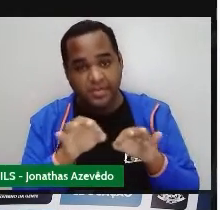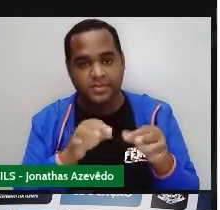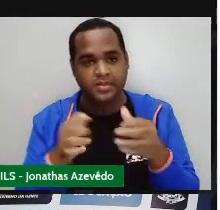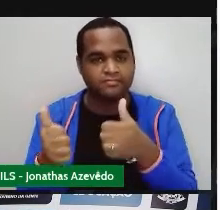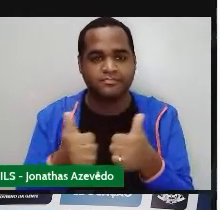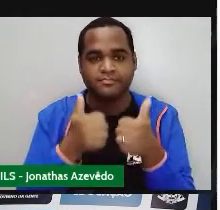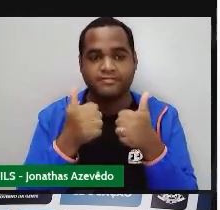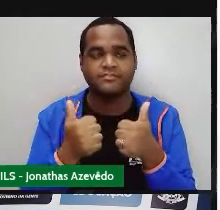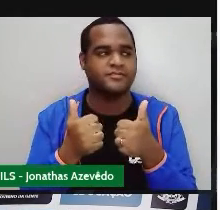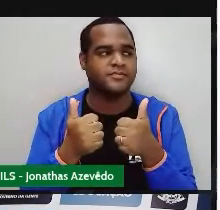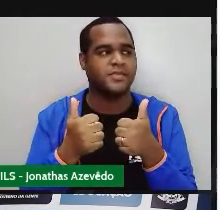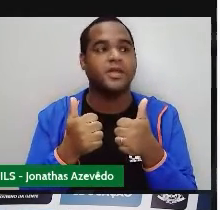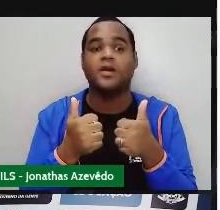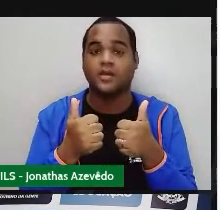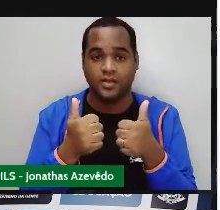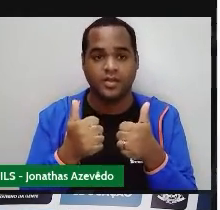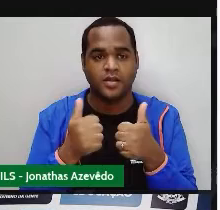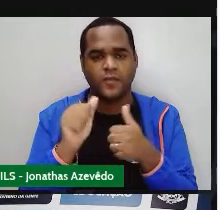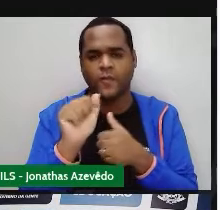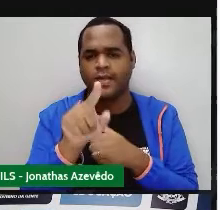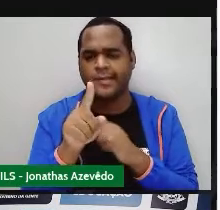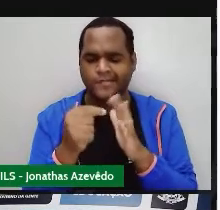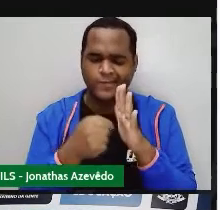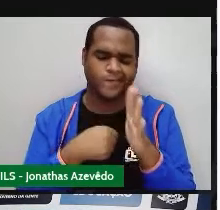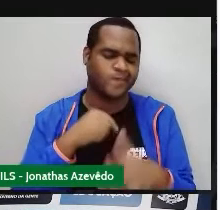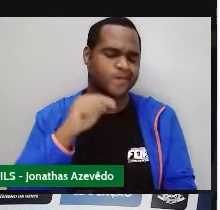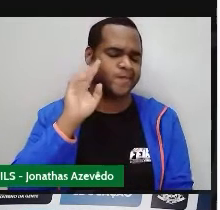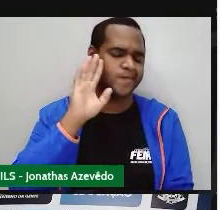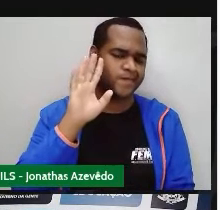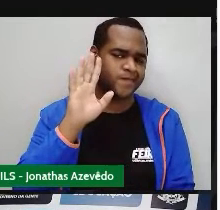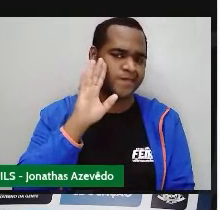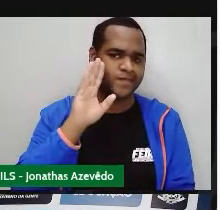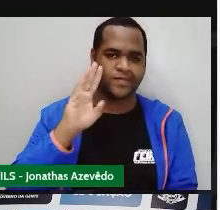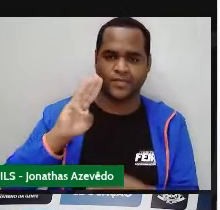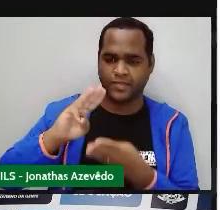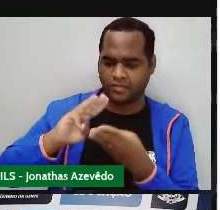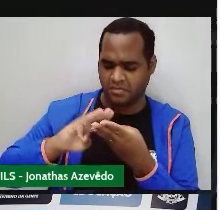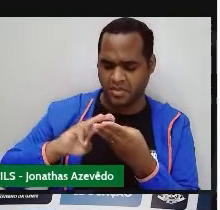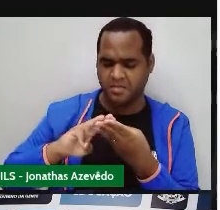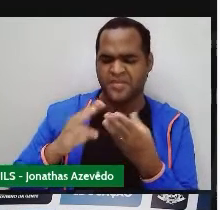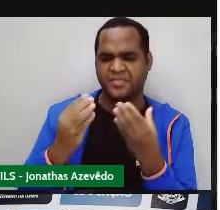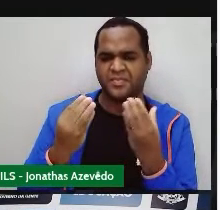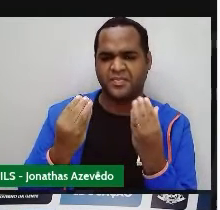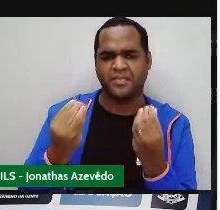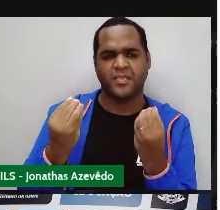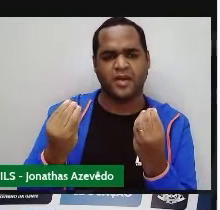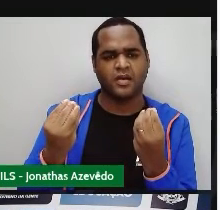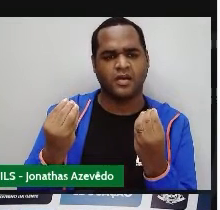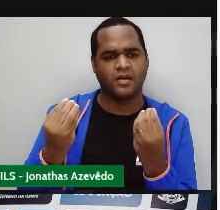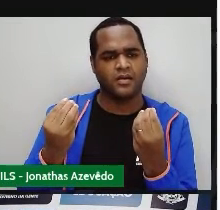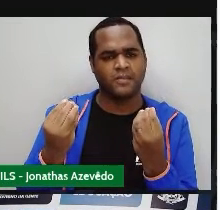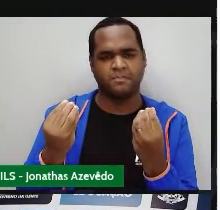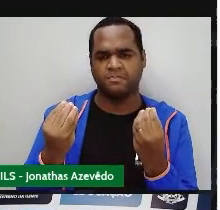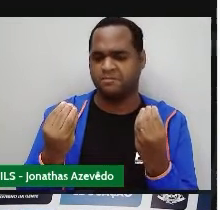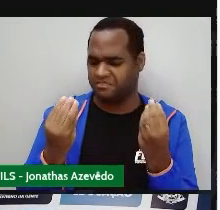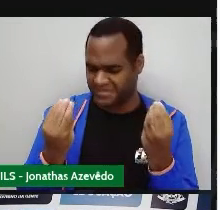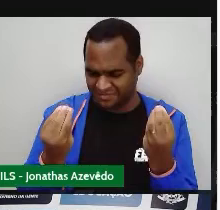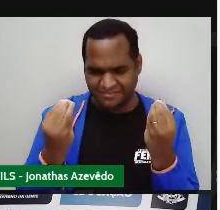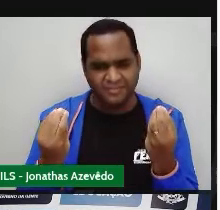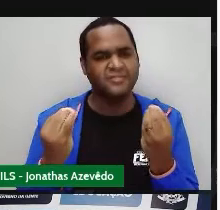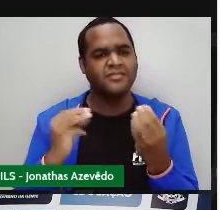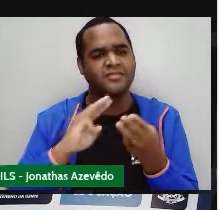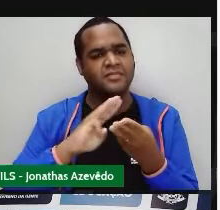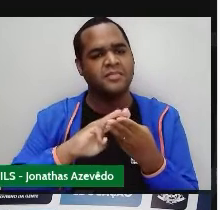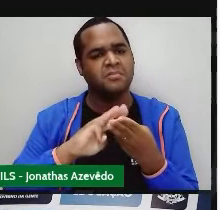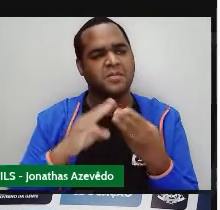certo você já se perguntou isso aí matemática para que o pra que